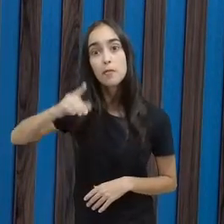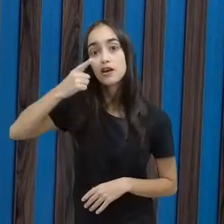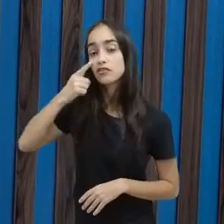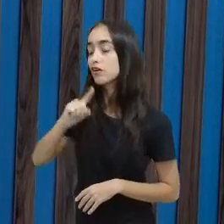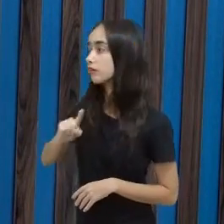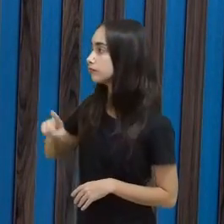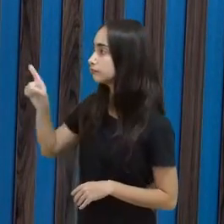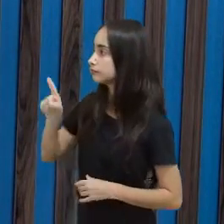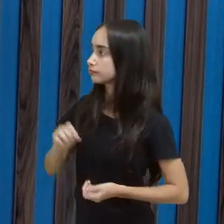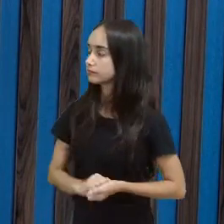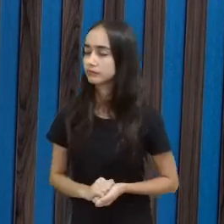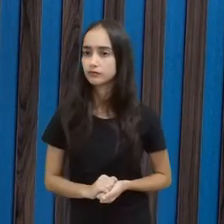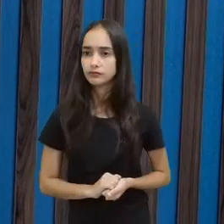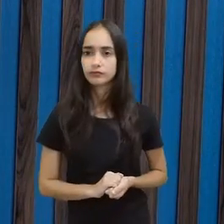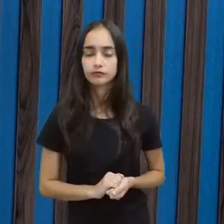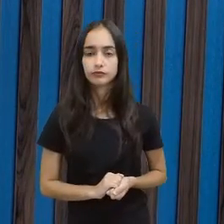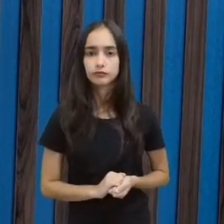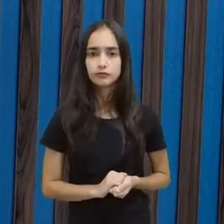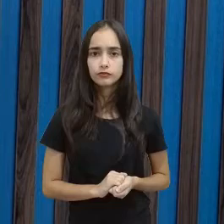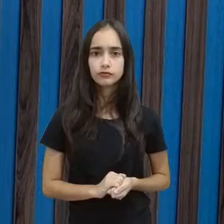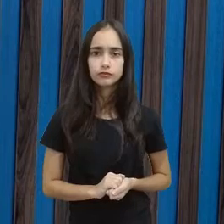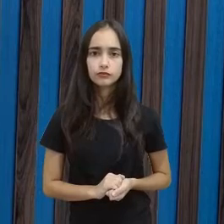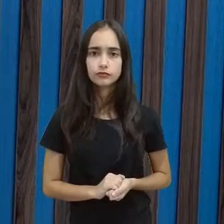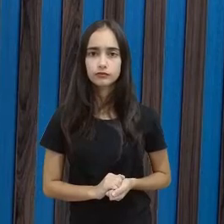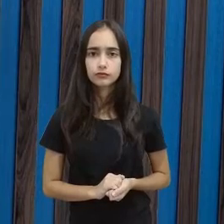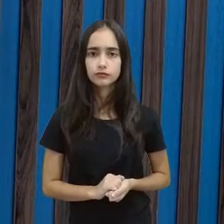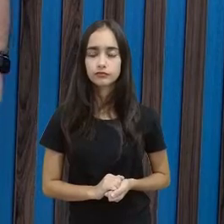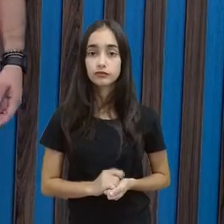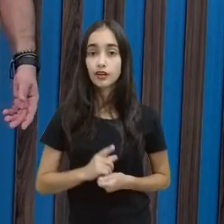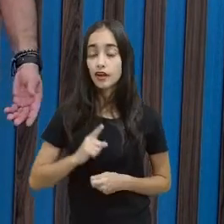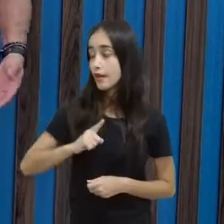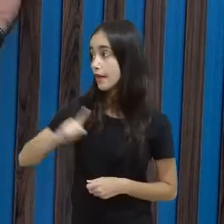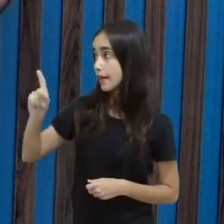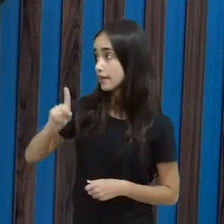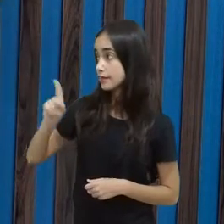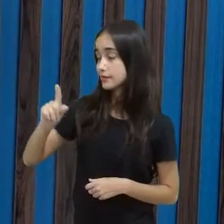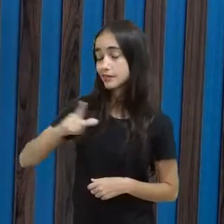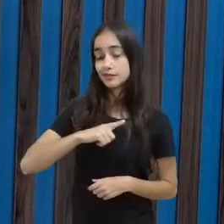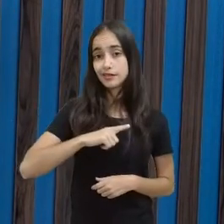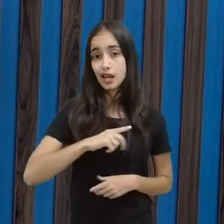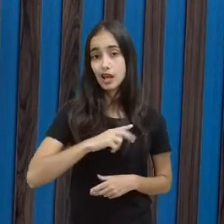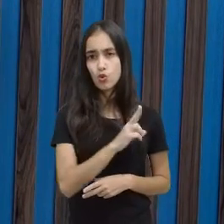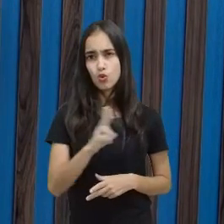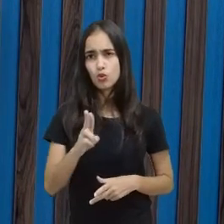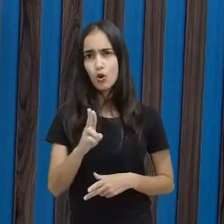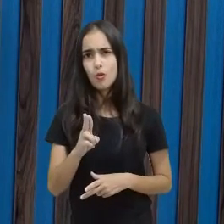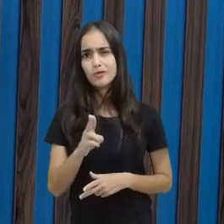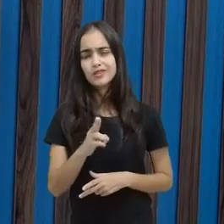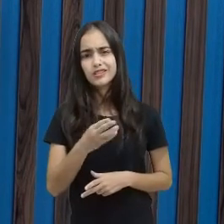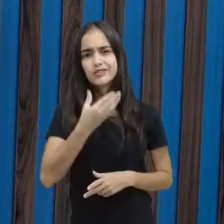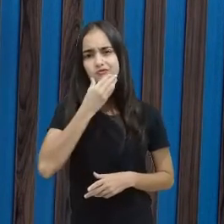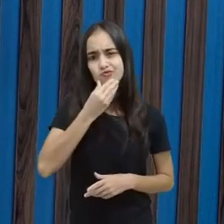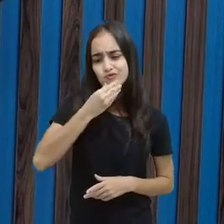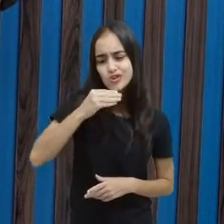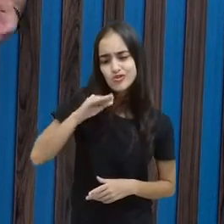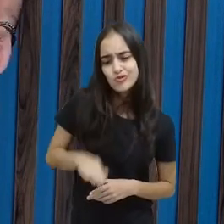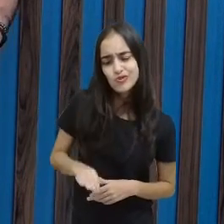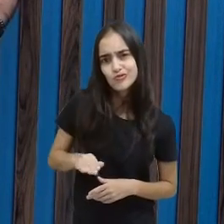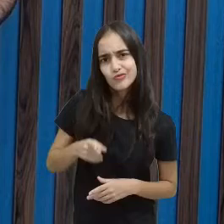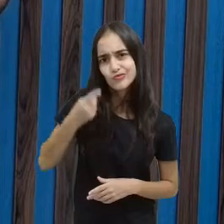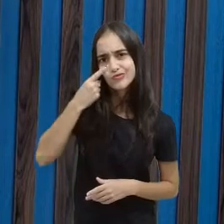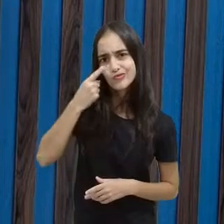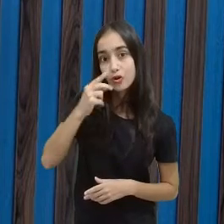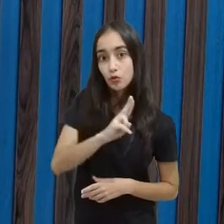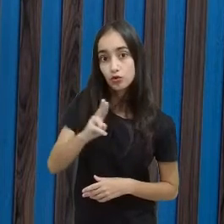professor. Essa daqui é Little Boy, né, o garotinho, né? Então o garotinho não era tão